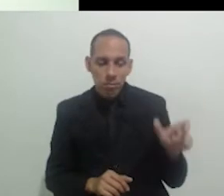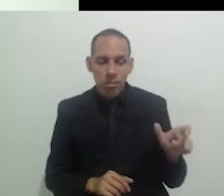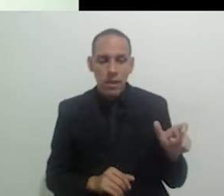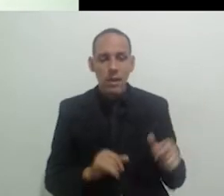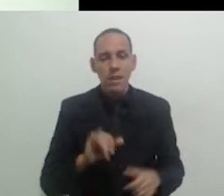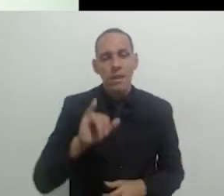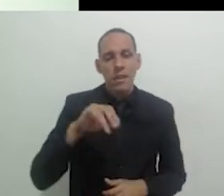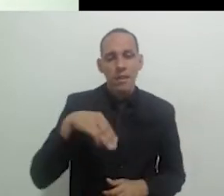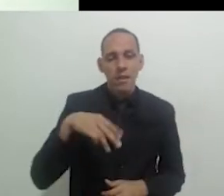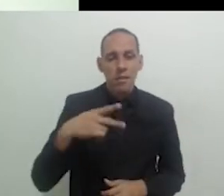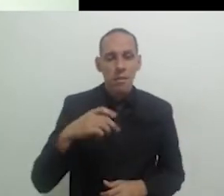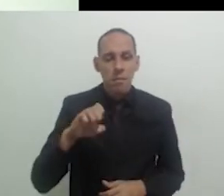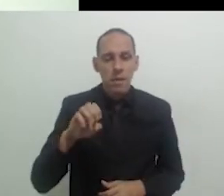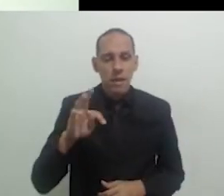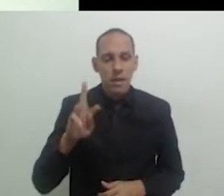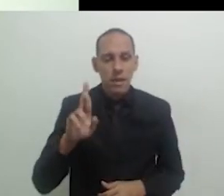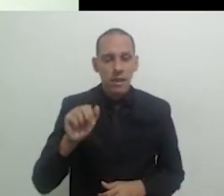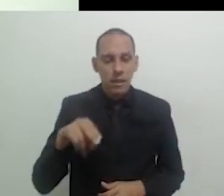a